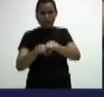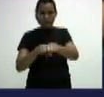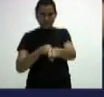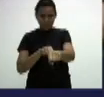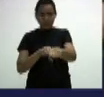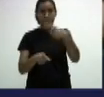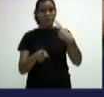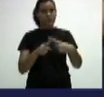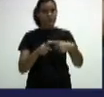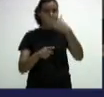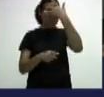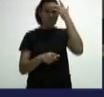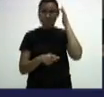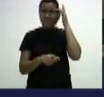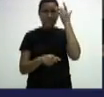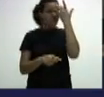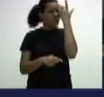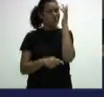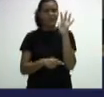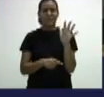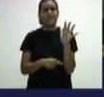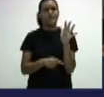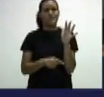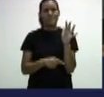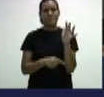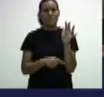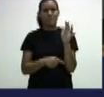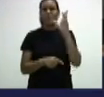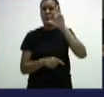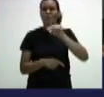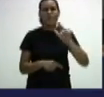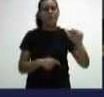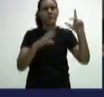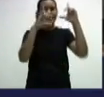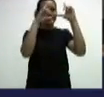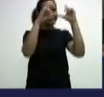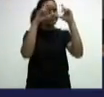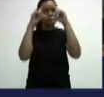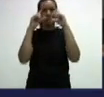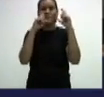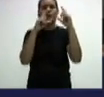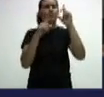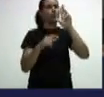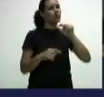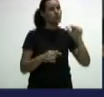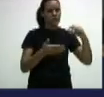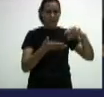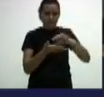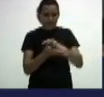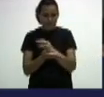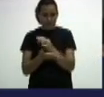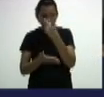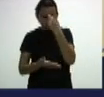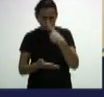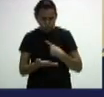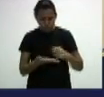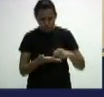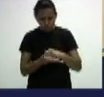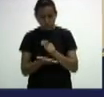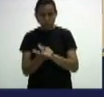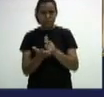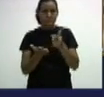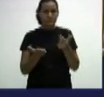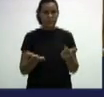as pessoas não sabem nada, talvez nunca pegaram uma câmera fotográfica, nunca escreveram no jornal, nunca. Então, a gente passa essas coisas